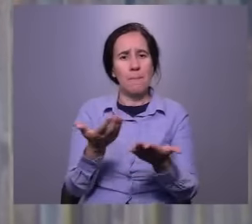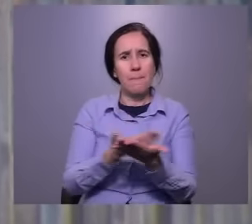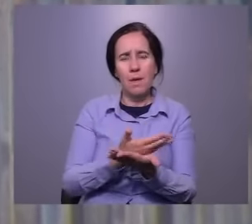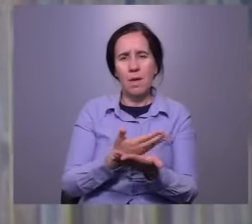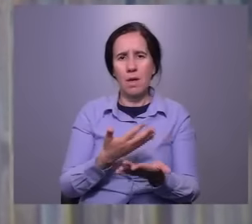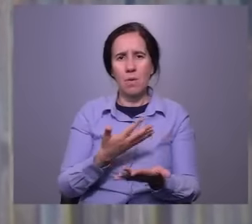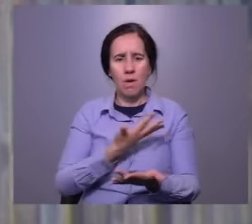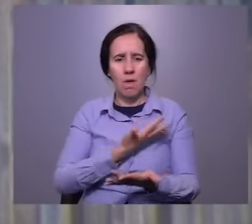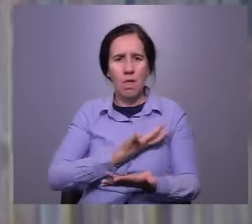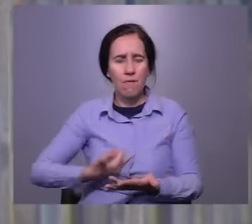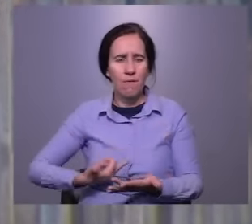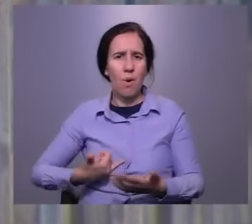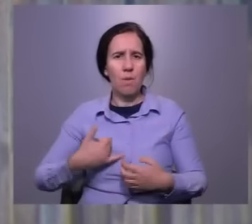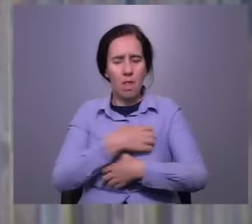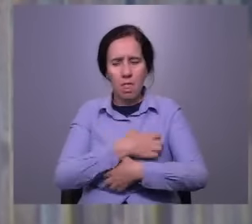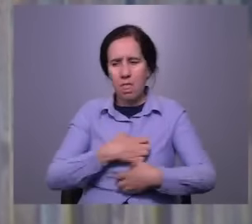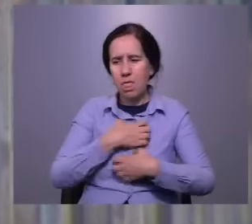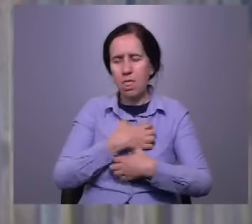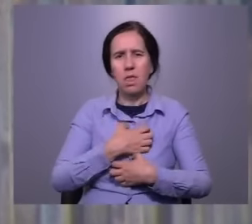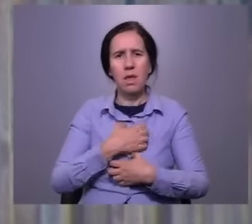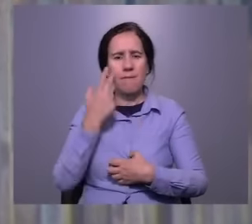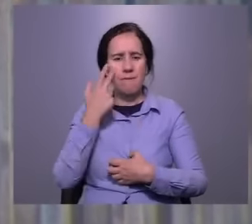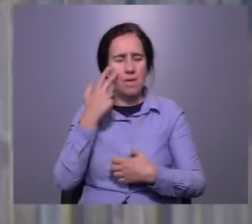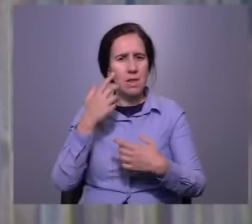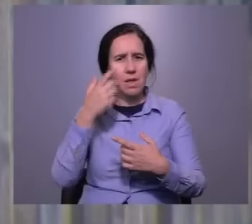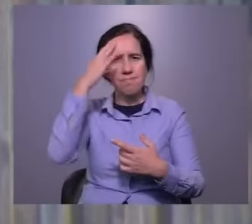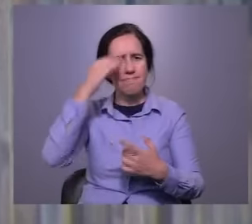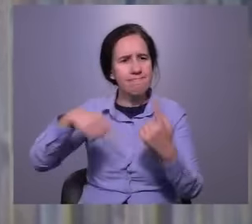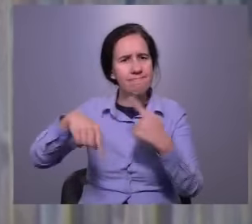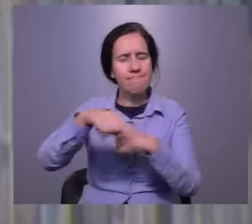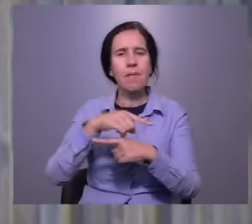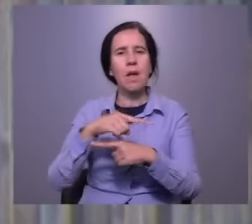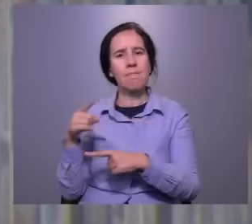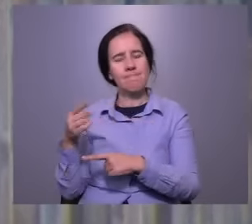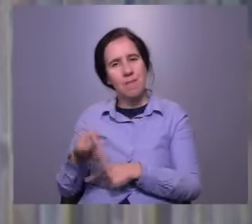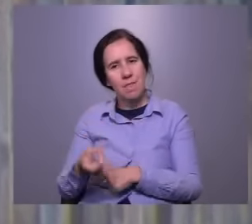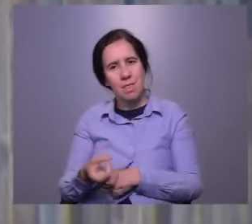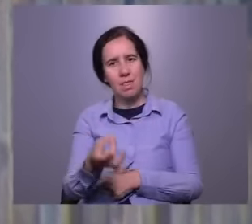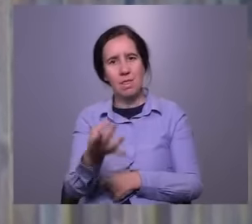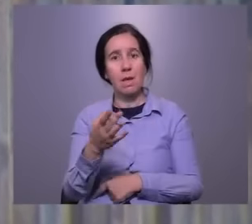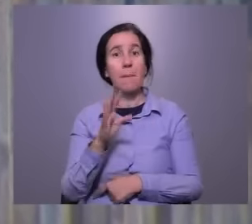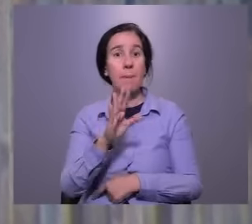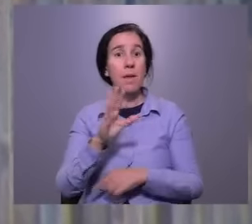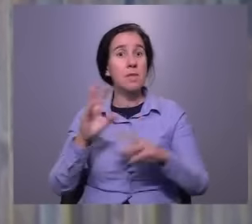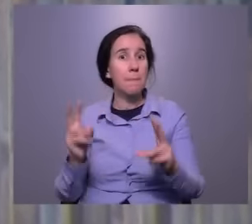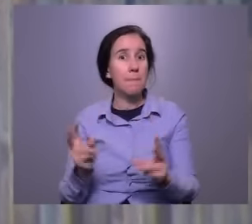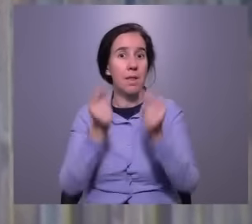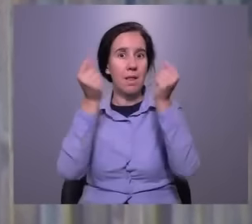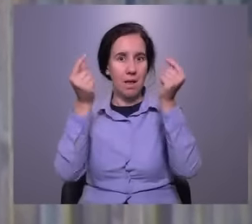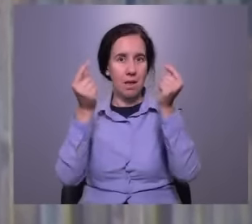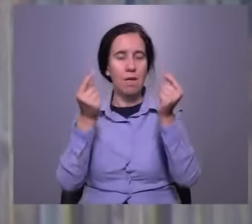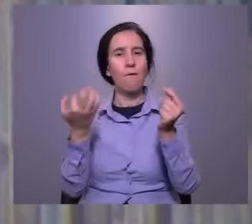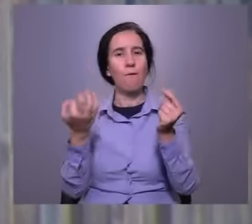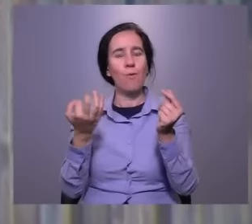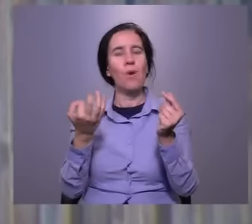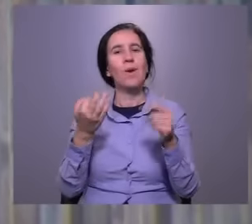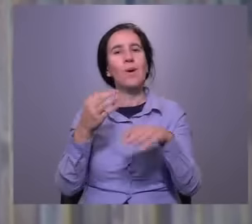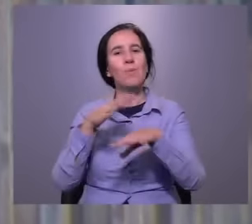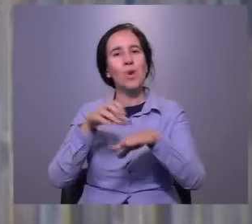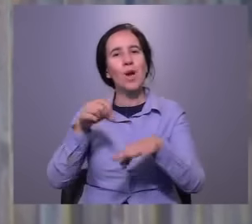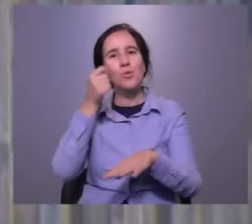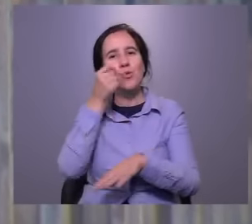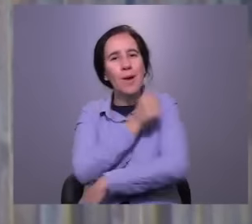Jesus compadece-se da multidão e não fica de braços cruzados diante da fome de